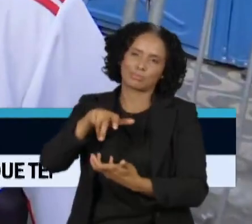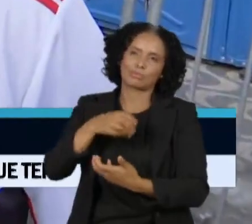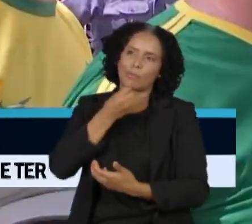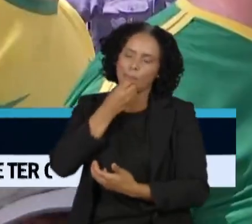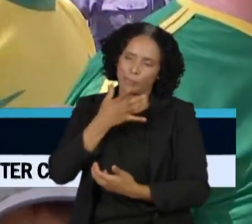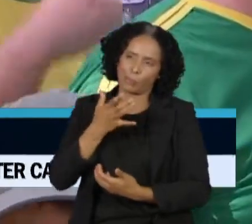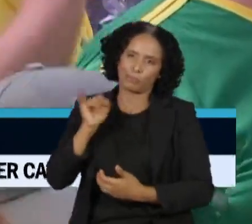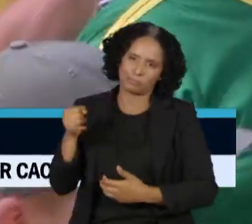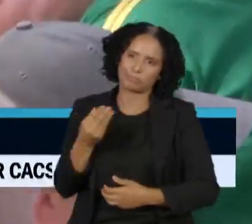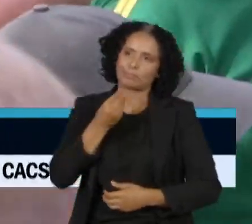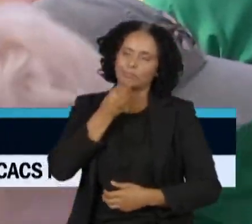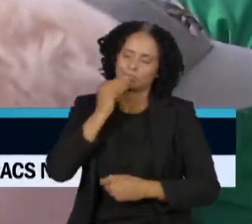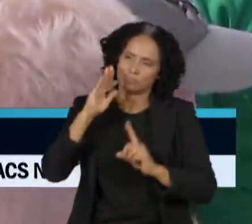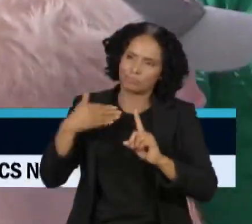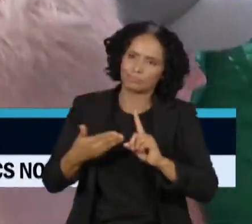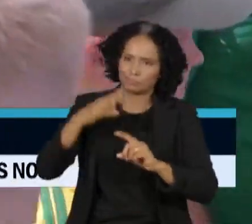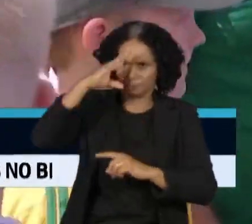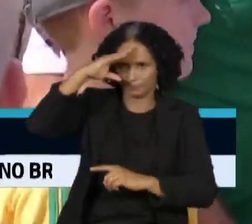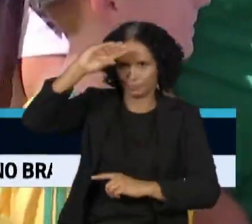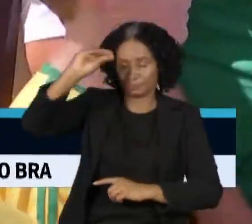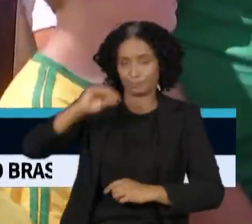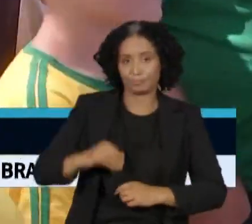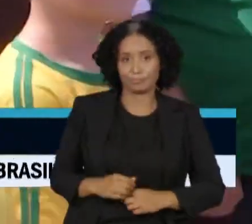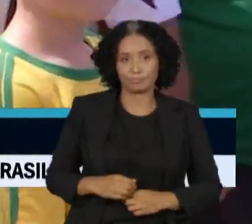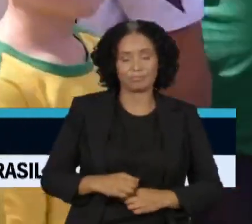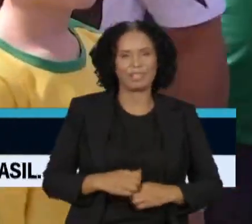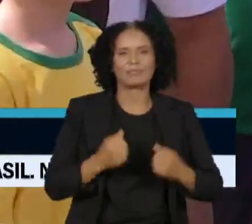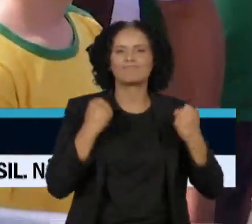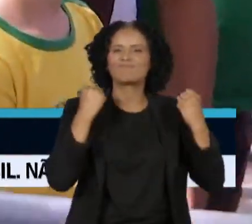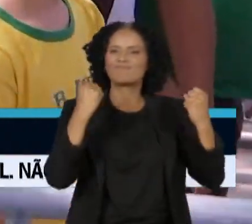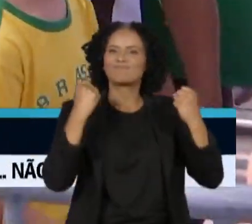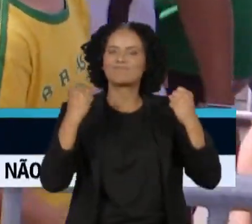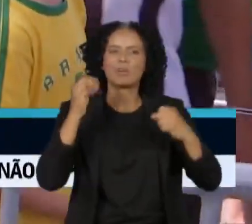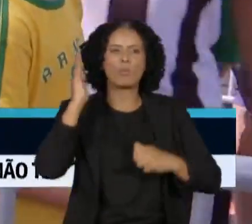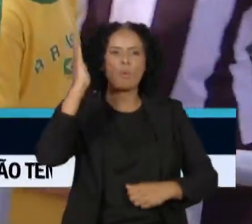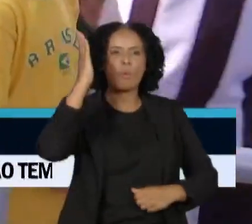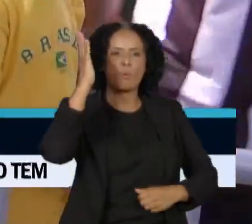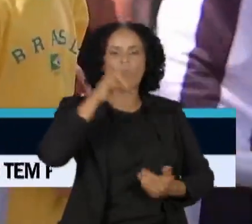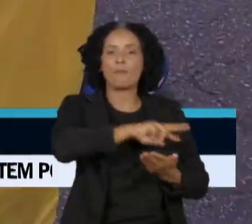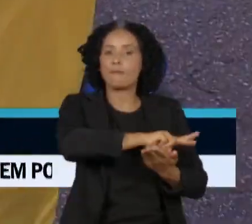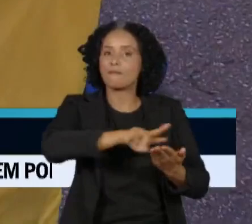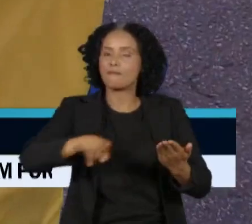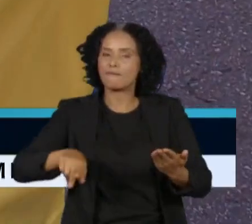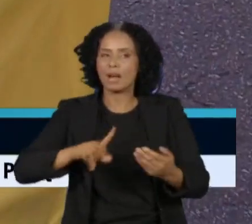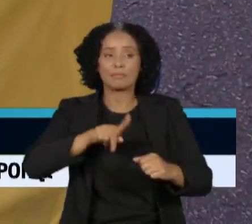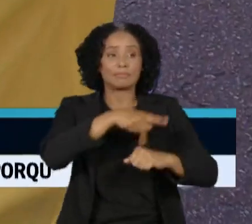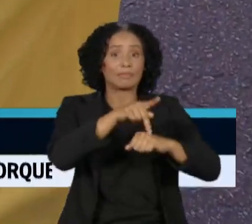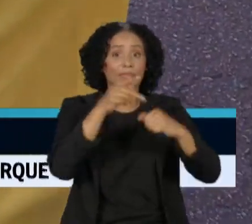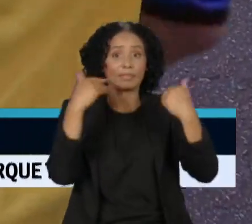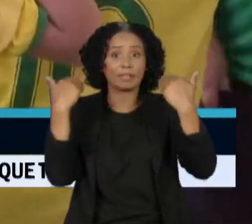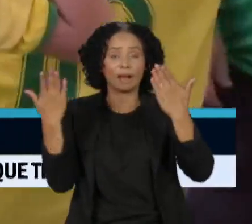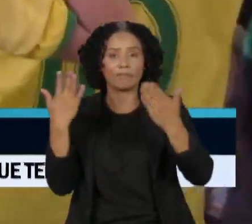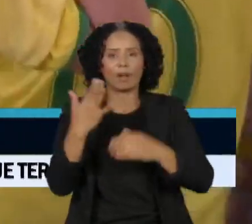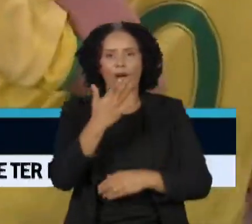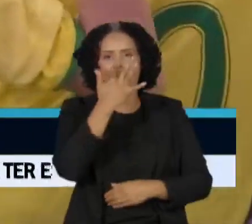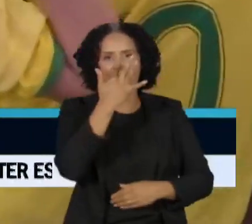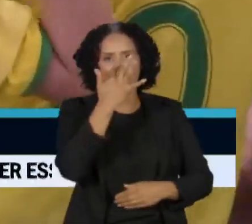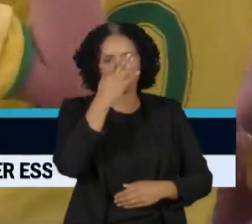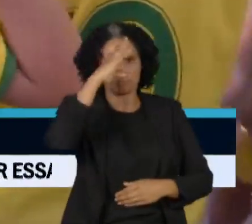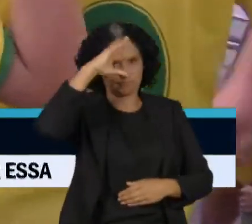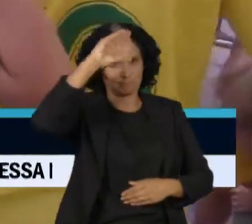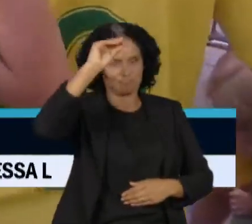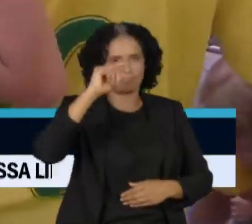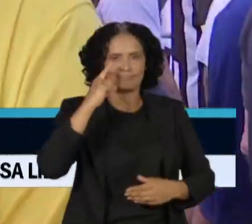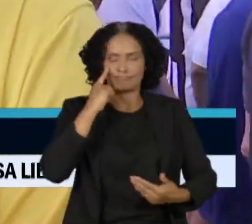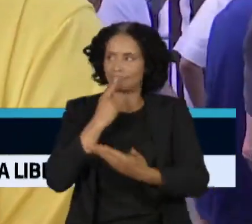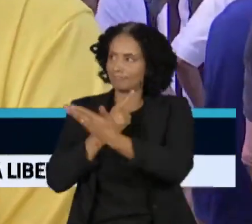oportunidade passar. O reino de Pelé transcende torcidas e também fronteiras. Prova disso são os súditos suecos que vieram